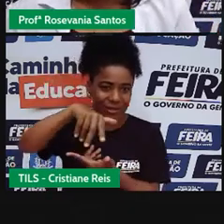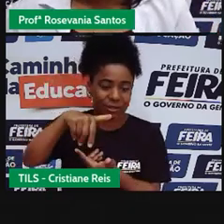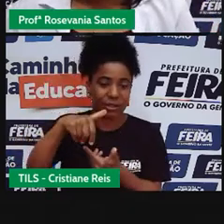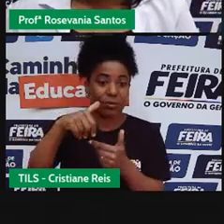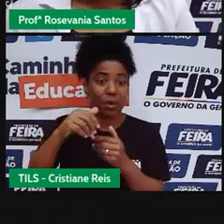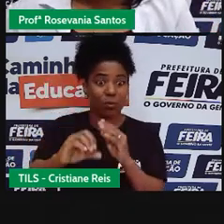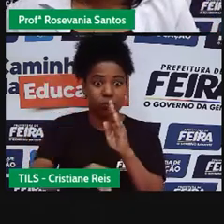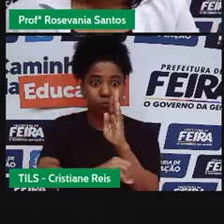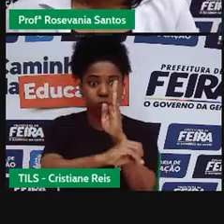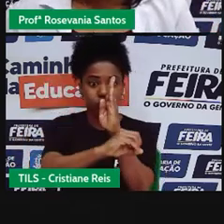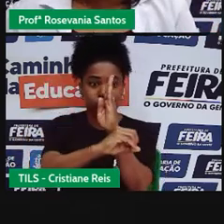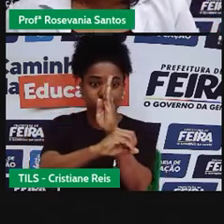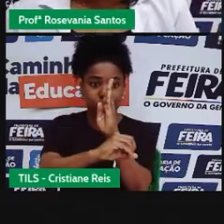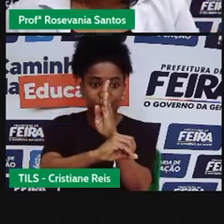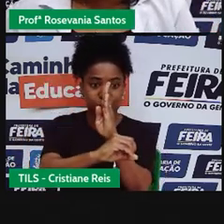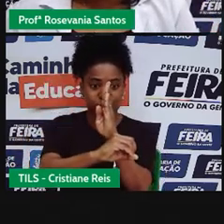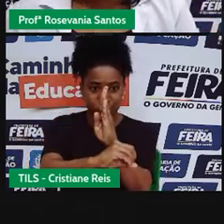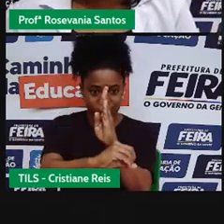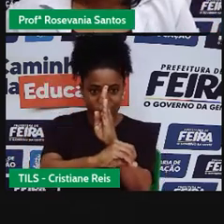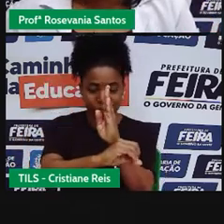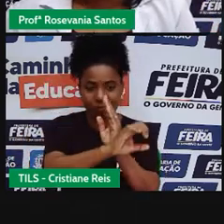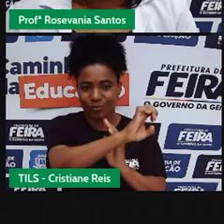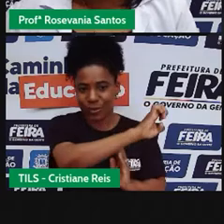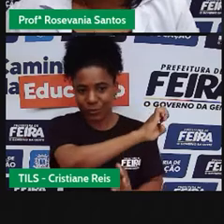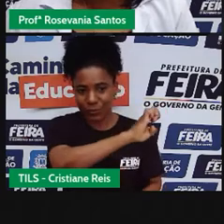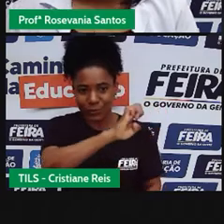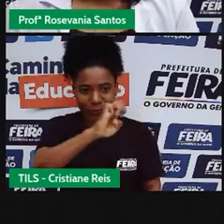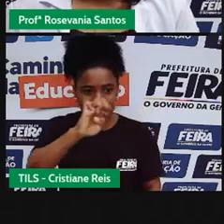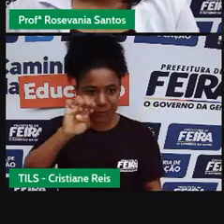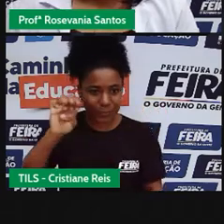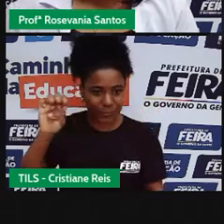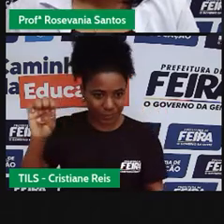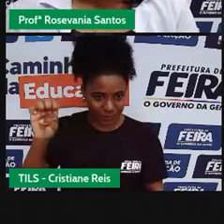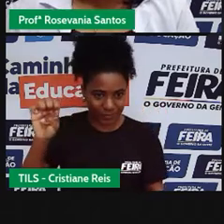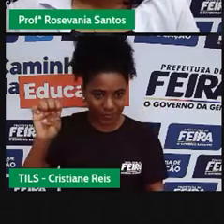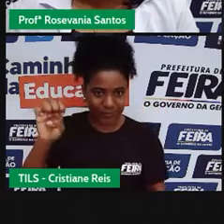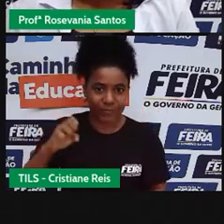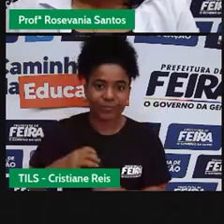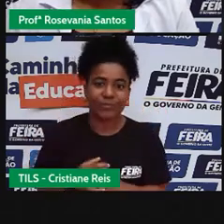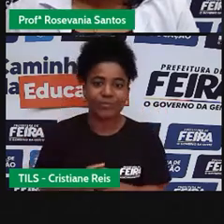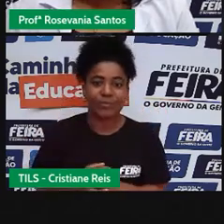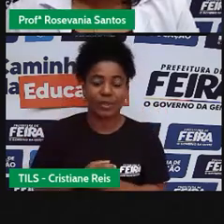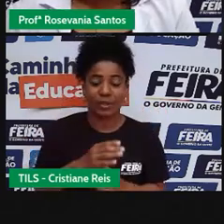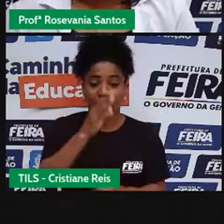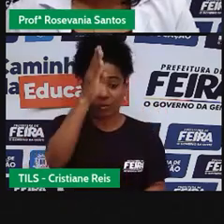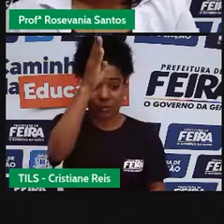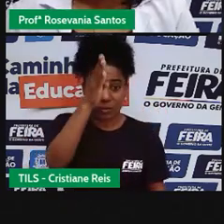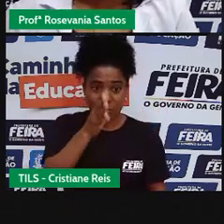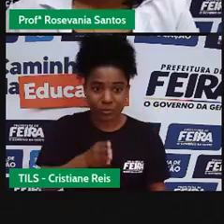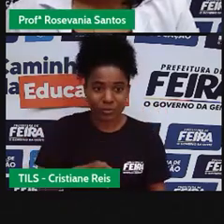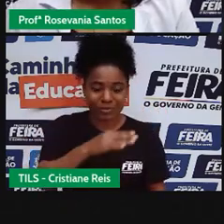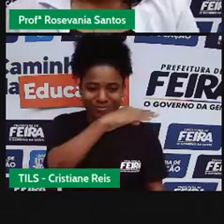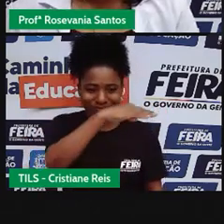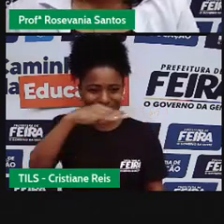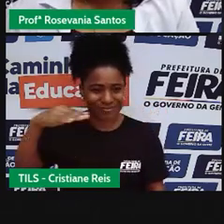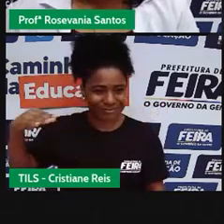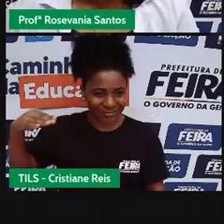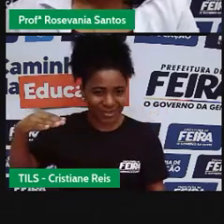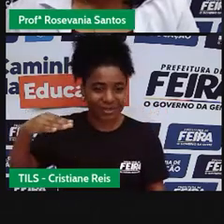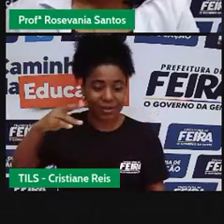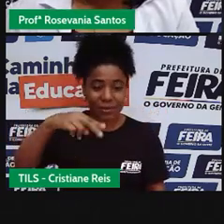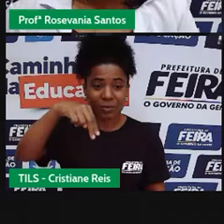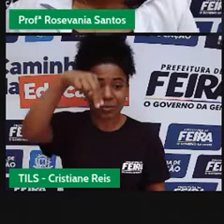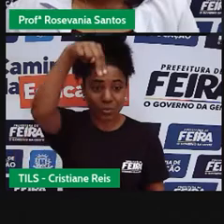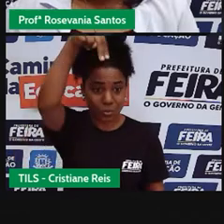né? Então, aqui a gente tem aqui o marco zero, onde tudo, né, vai começar a divisão entre hemisfério norte e hemisfério sul. Mas aqui